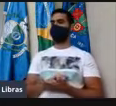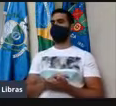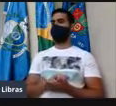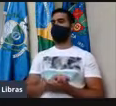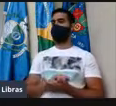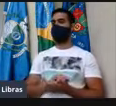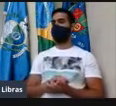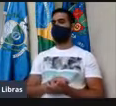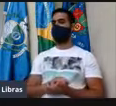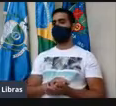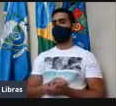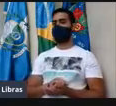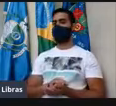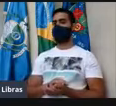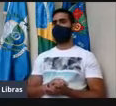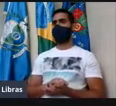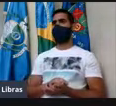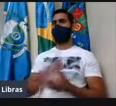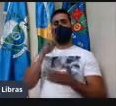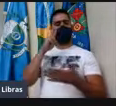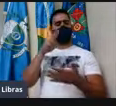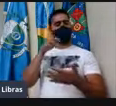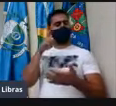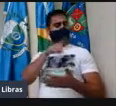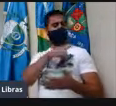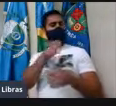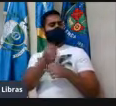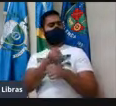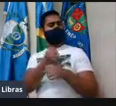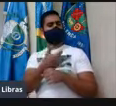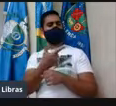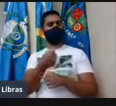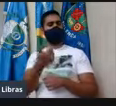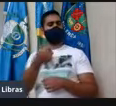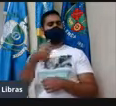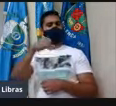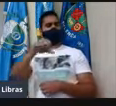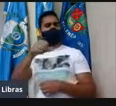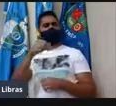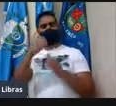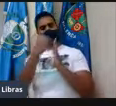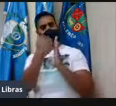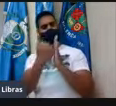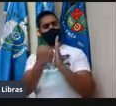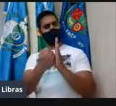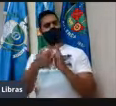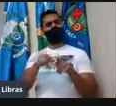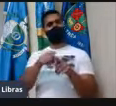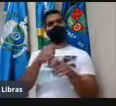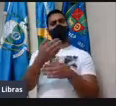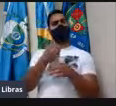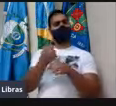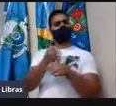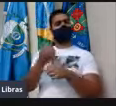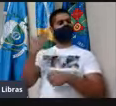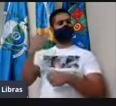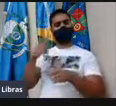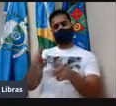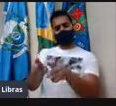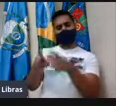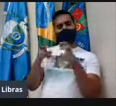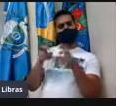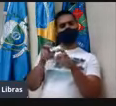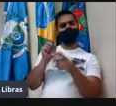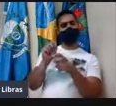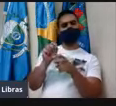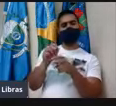verifica o exercício 19, base 18, exercício 18, base 17, você vai perceber que